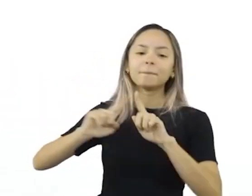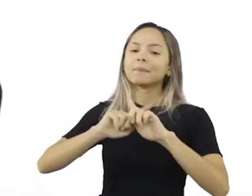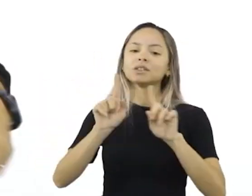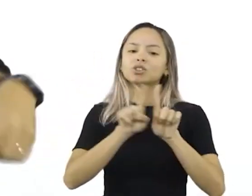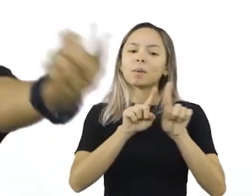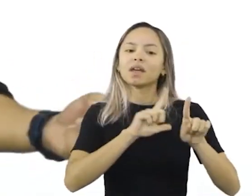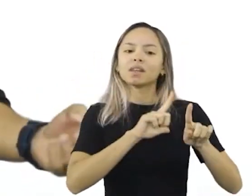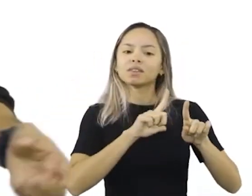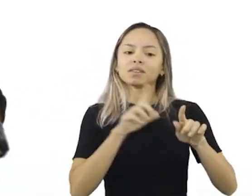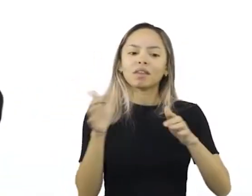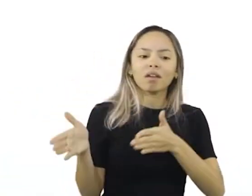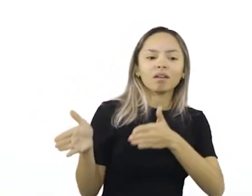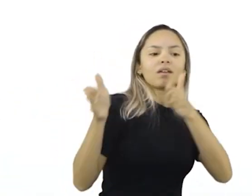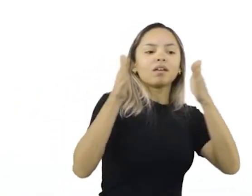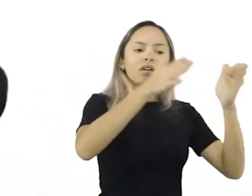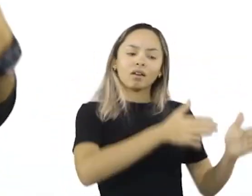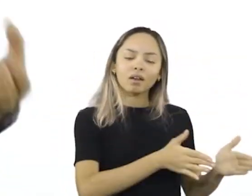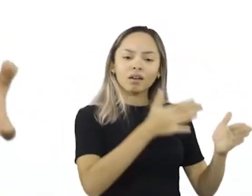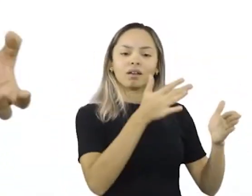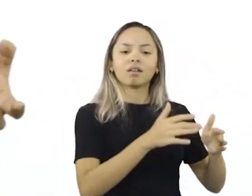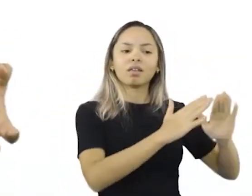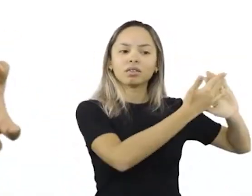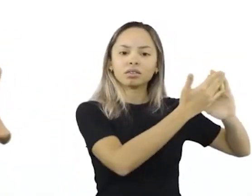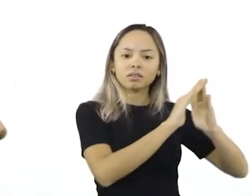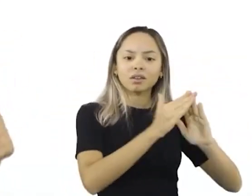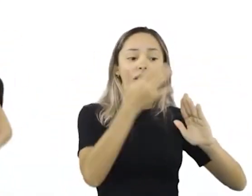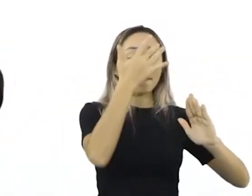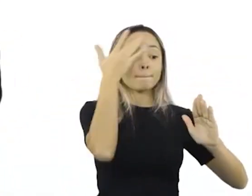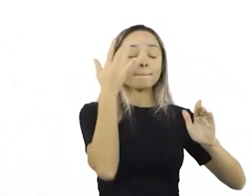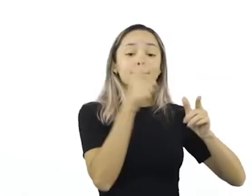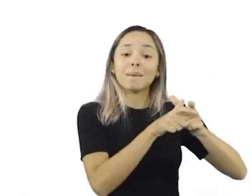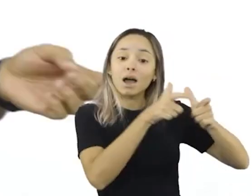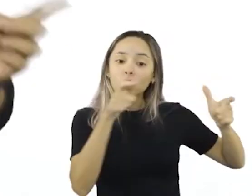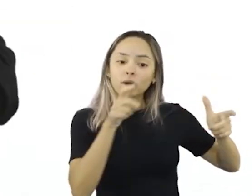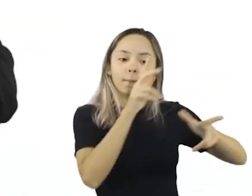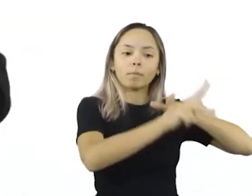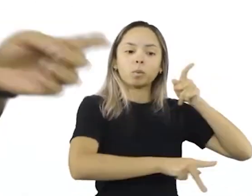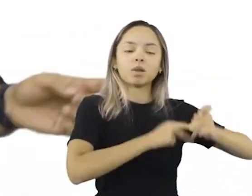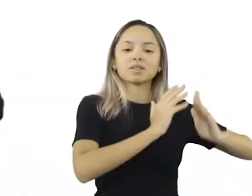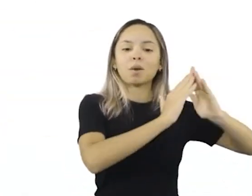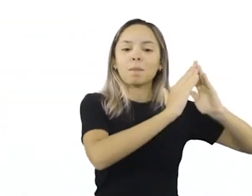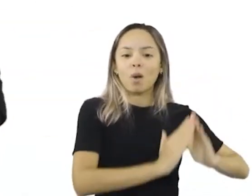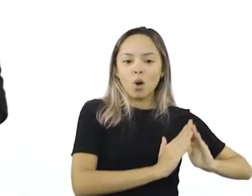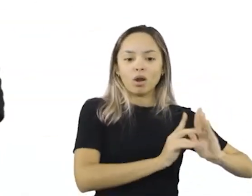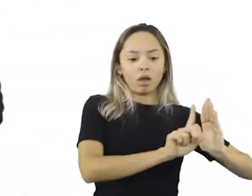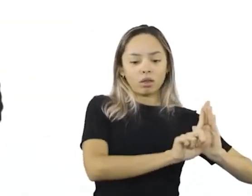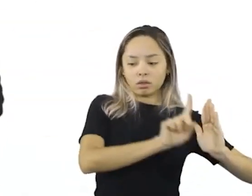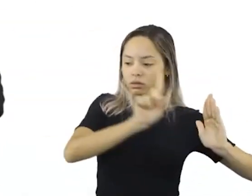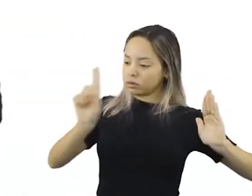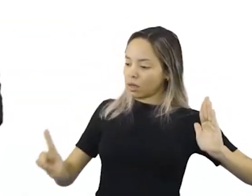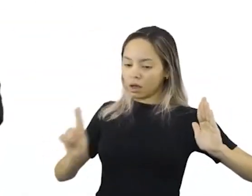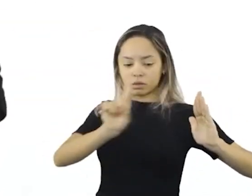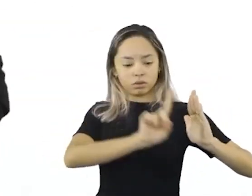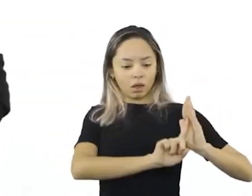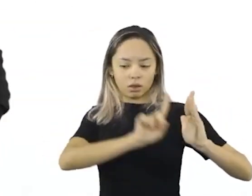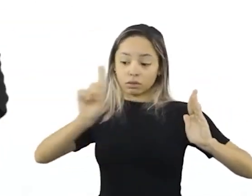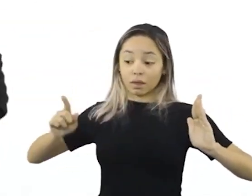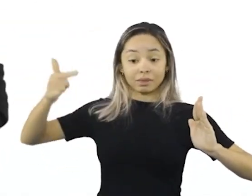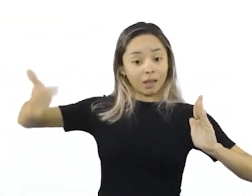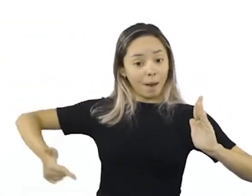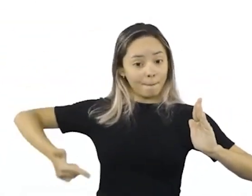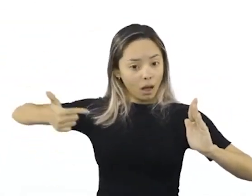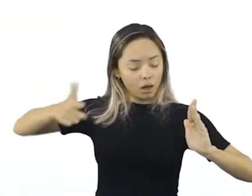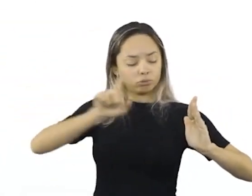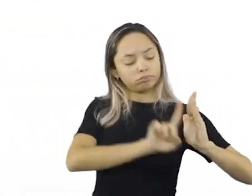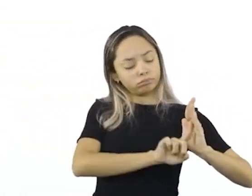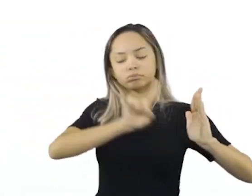os subúrbios, que geralmente são as áreas onde as pessoas residem. E aí esse deslocamento diário de casa